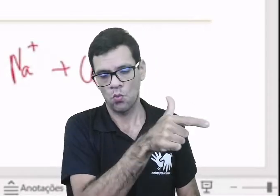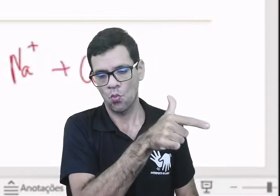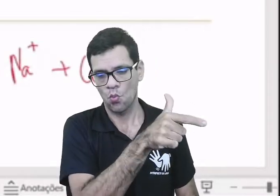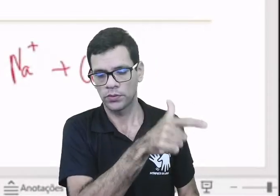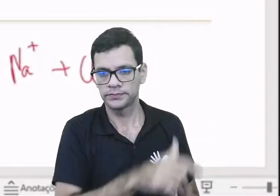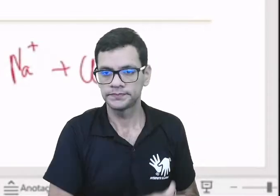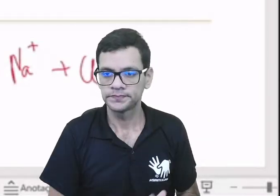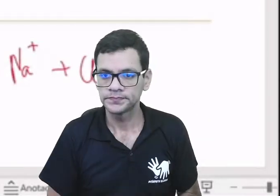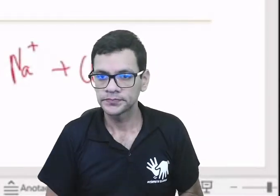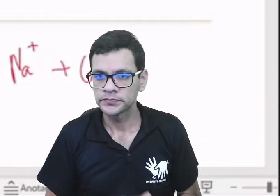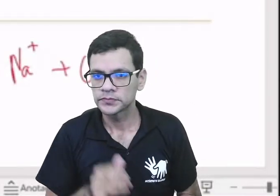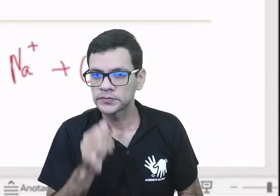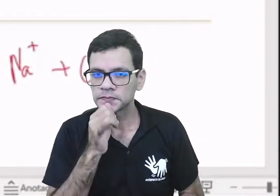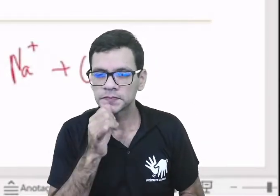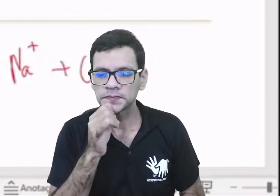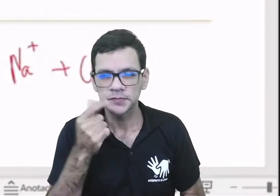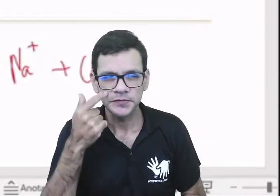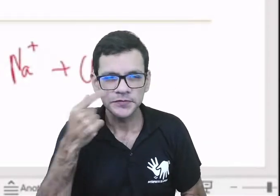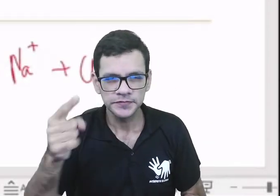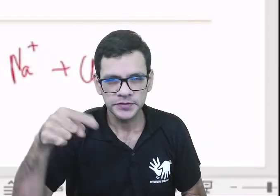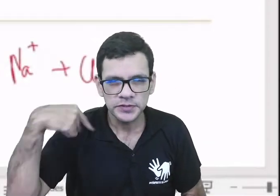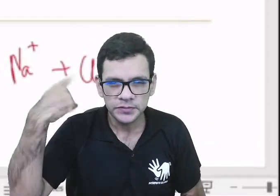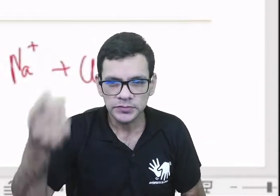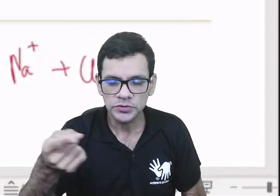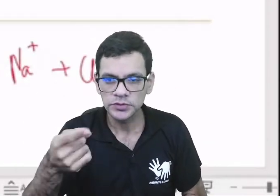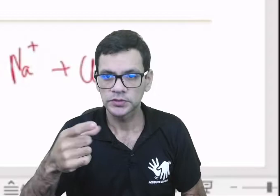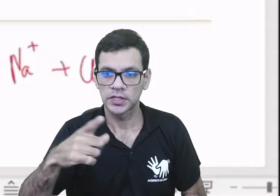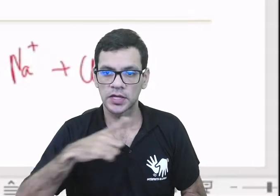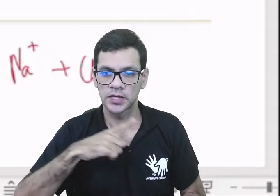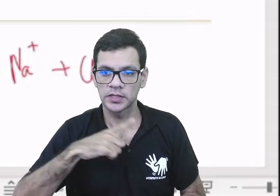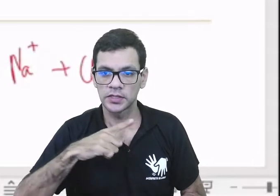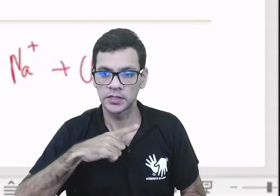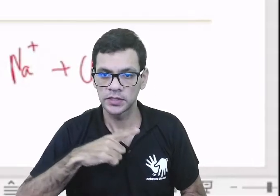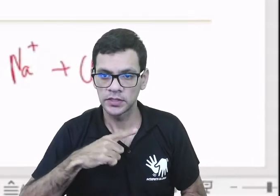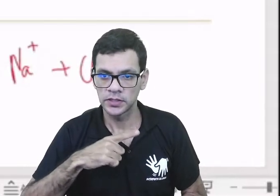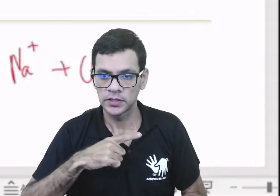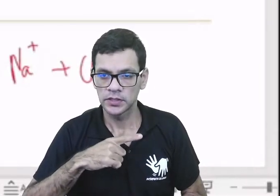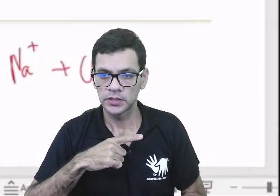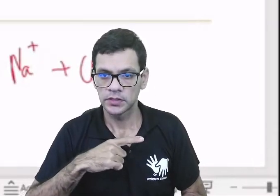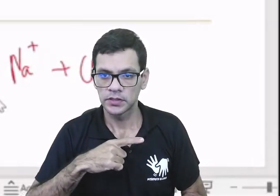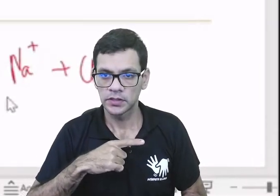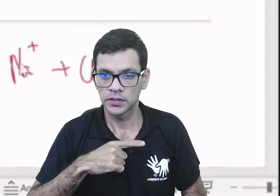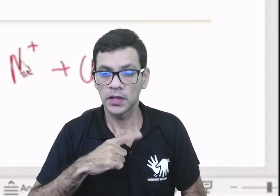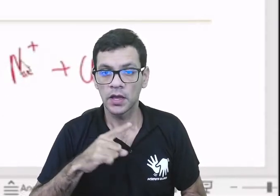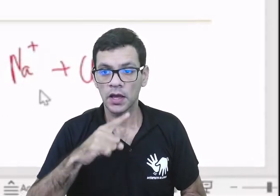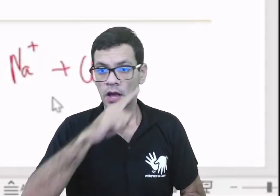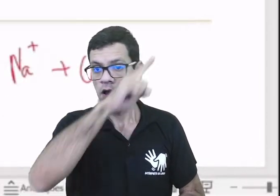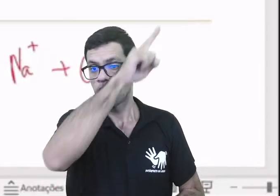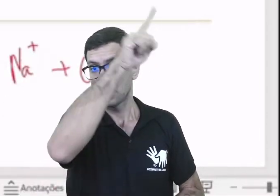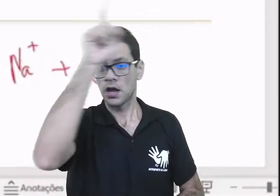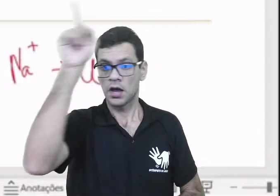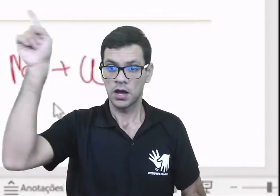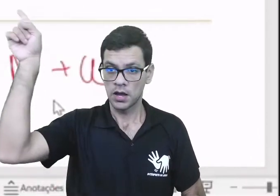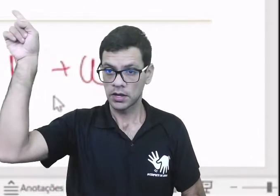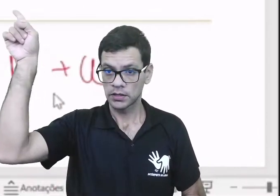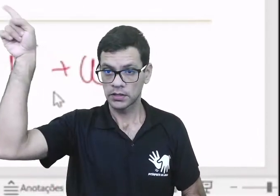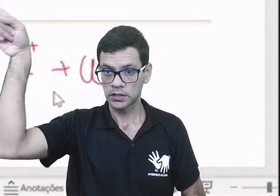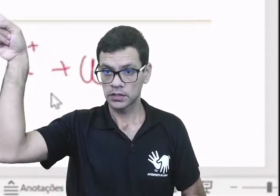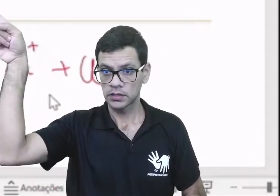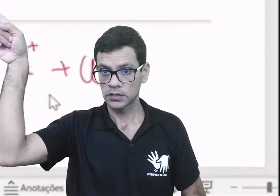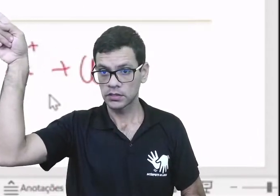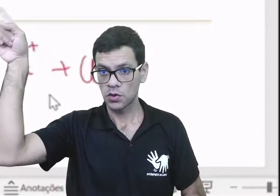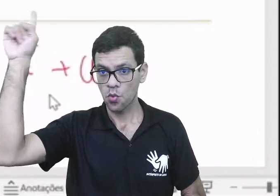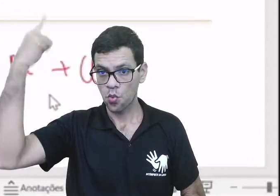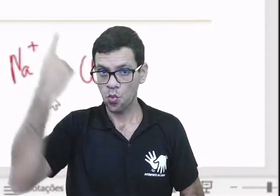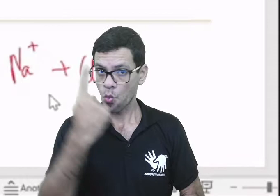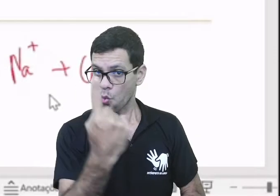que aqui, ó, você tem uma partícula. E aqui você coloca uma, mas você acaba separando ela em duas. Isso